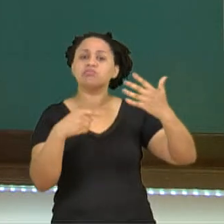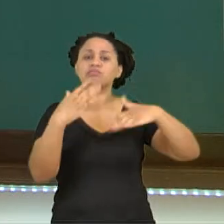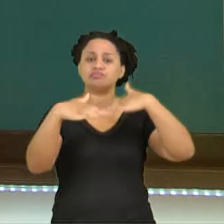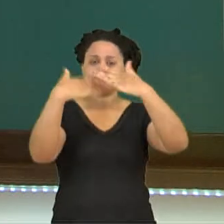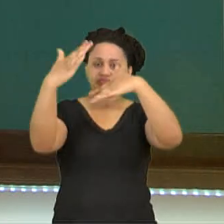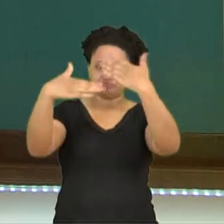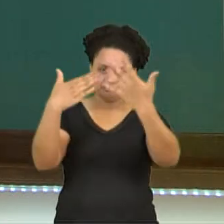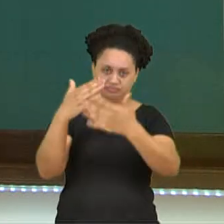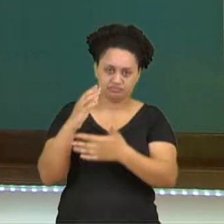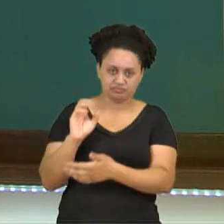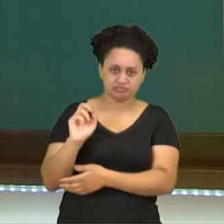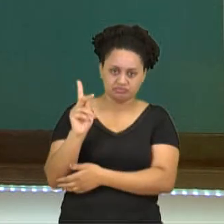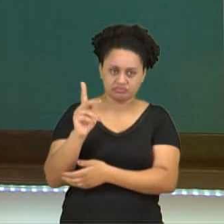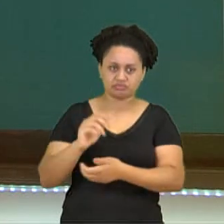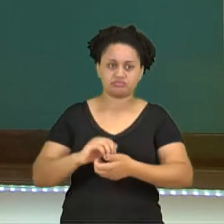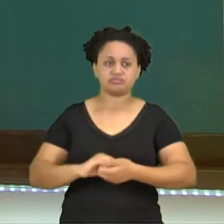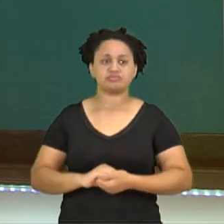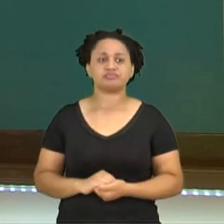desenvolvimentos, certo?